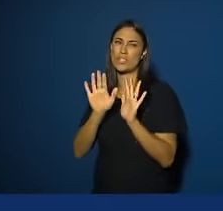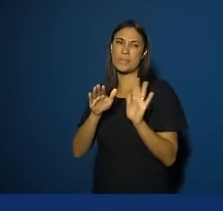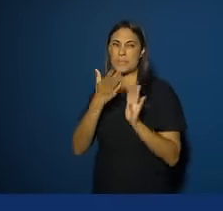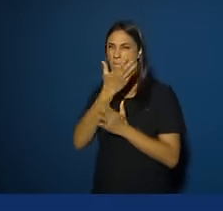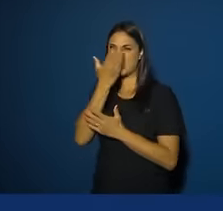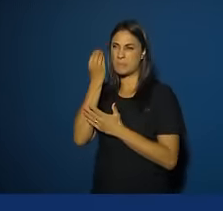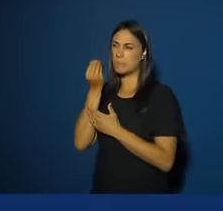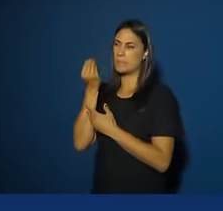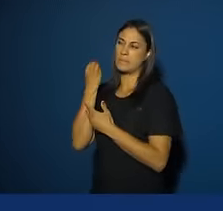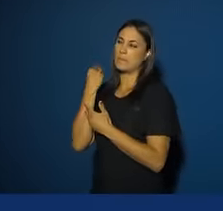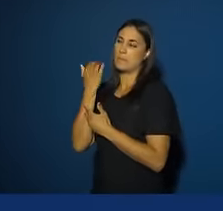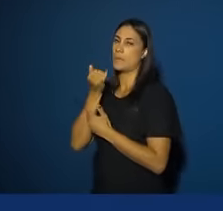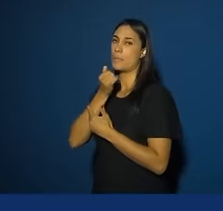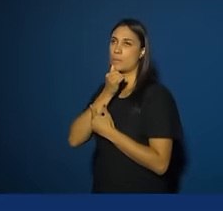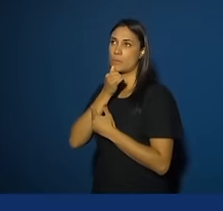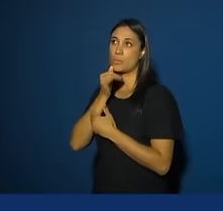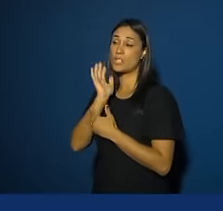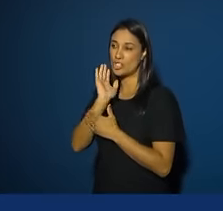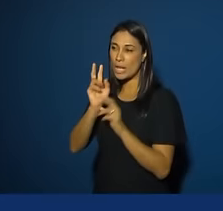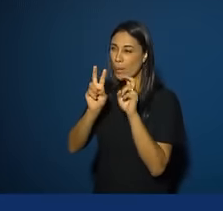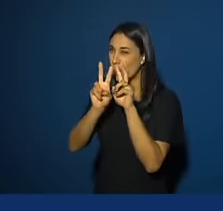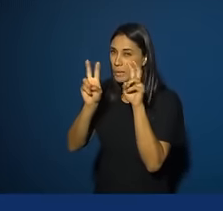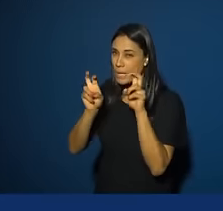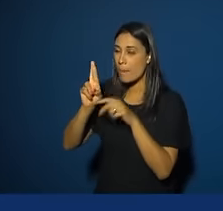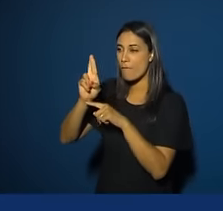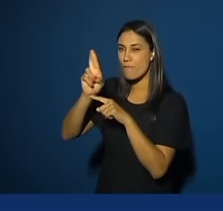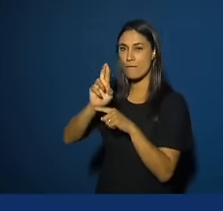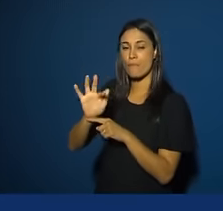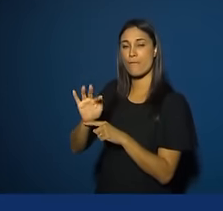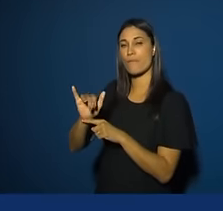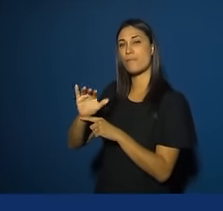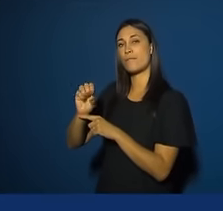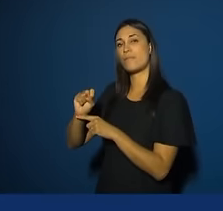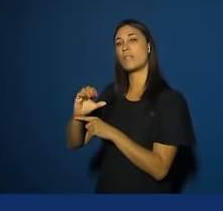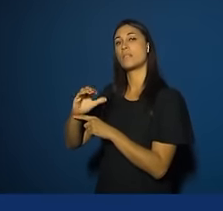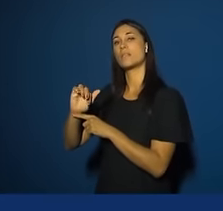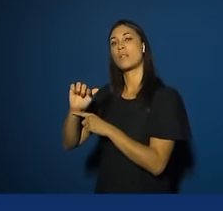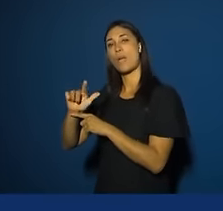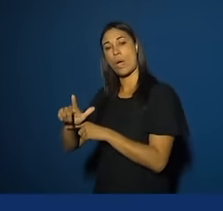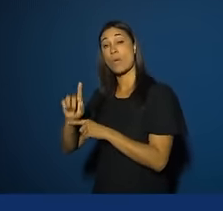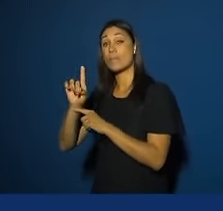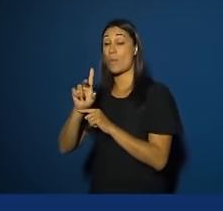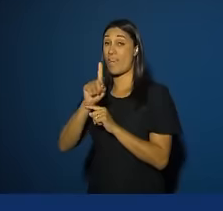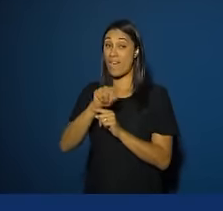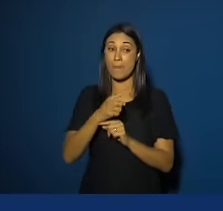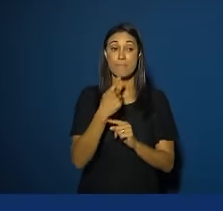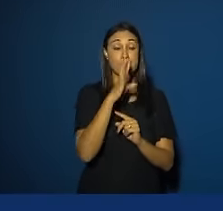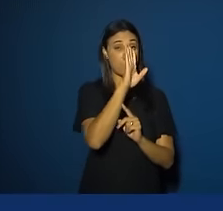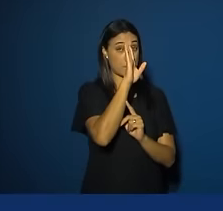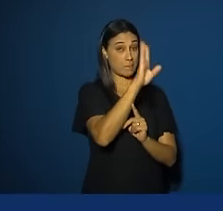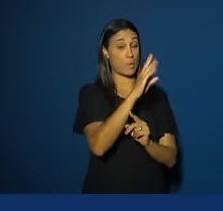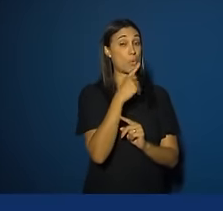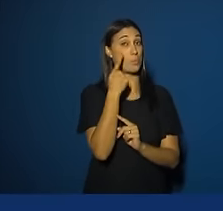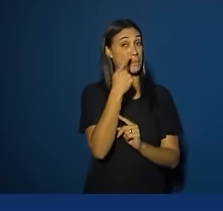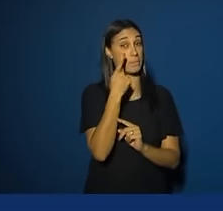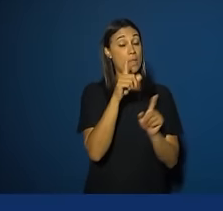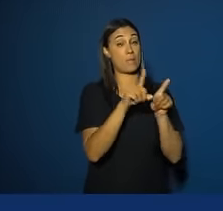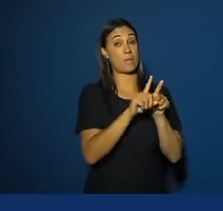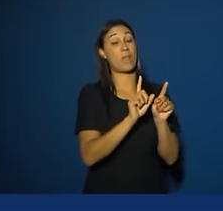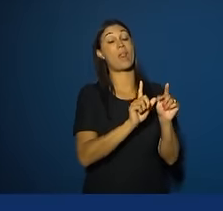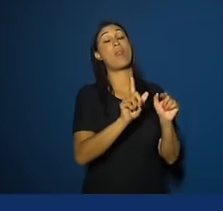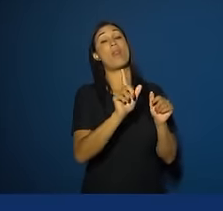trás em termos de já abordamos da questão fiscal é essencial que o Parlamento brasileiro legislativo